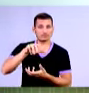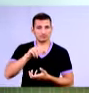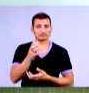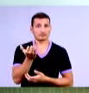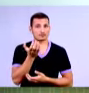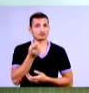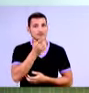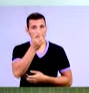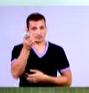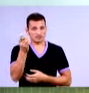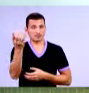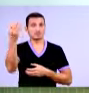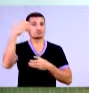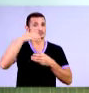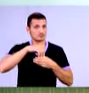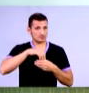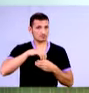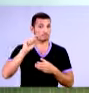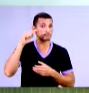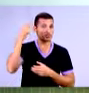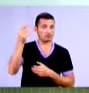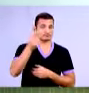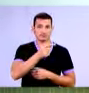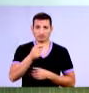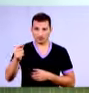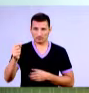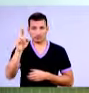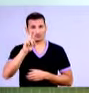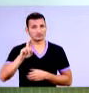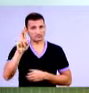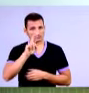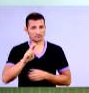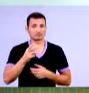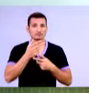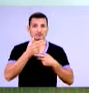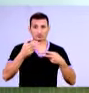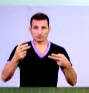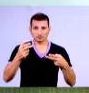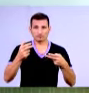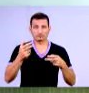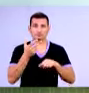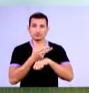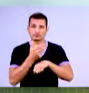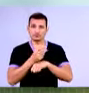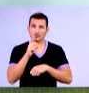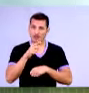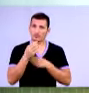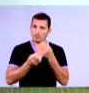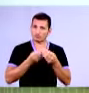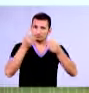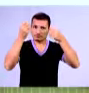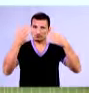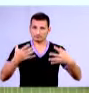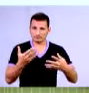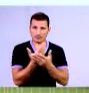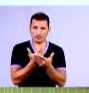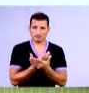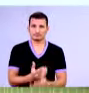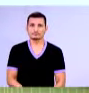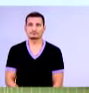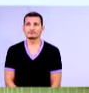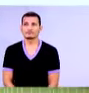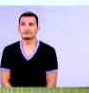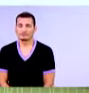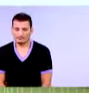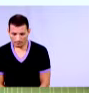que você se insira nessas próximas semanas, né? Na utilização dos recursos multimídias. É isso que nós vamos tratar, ok?